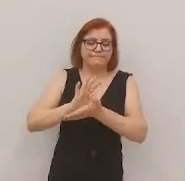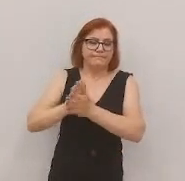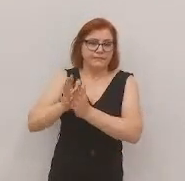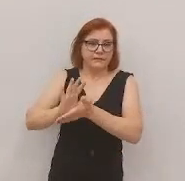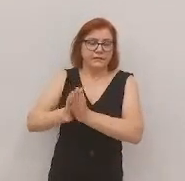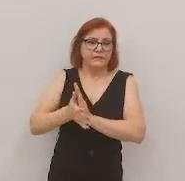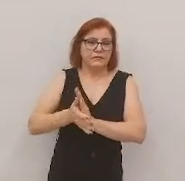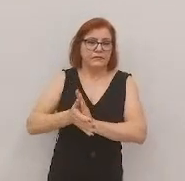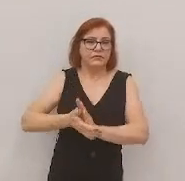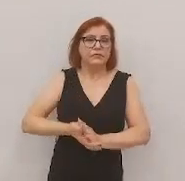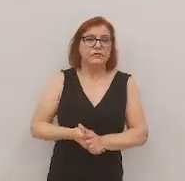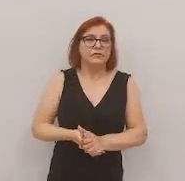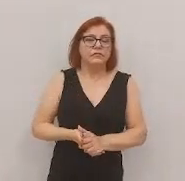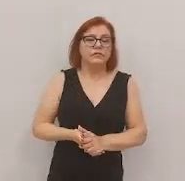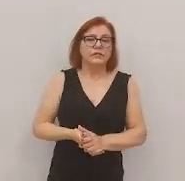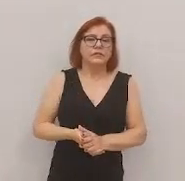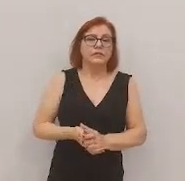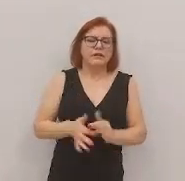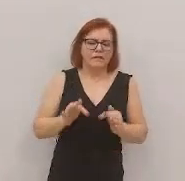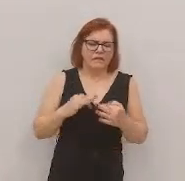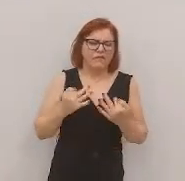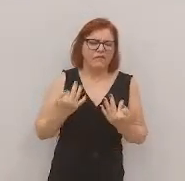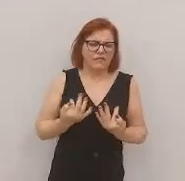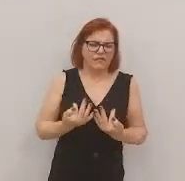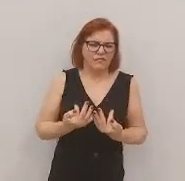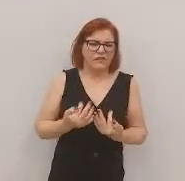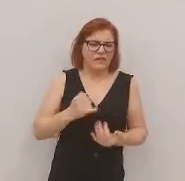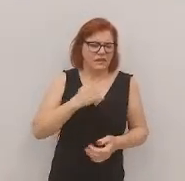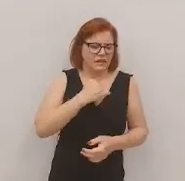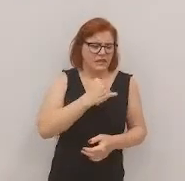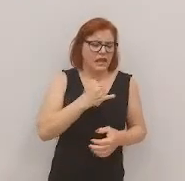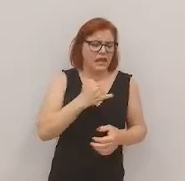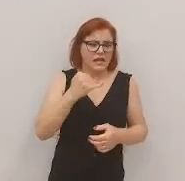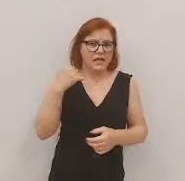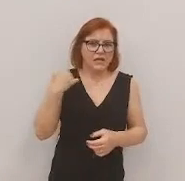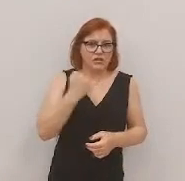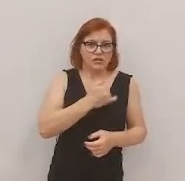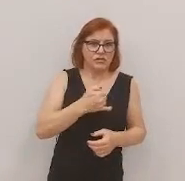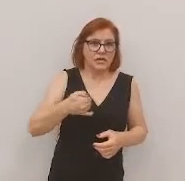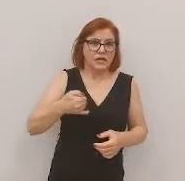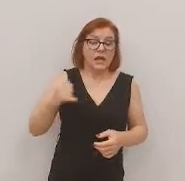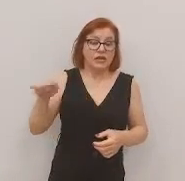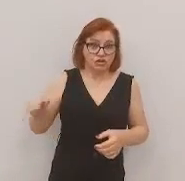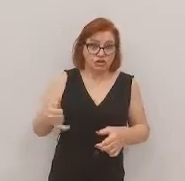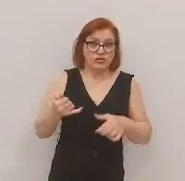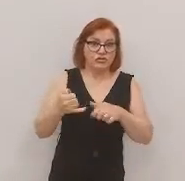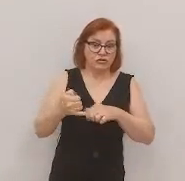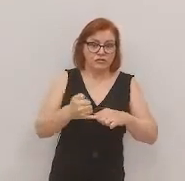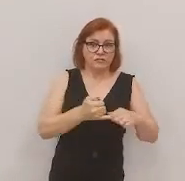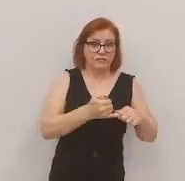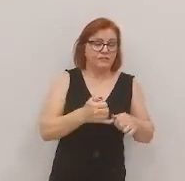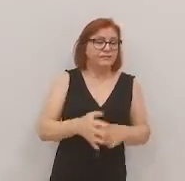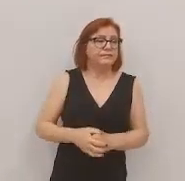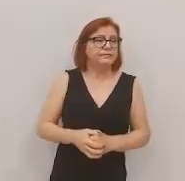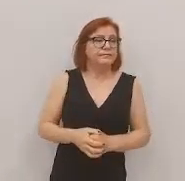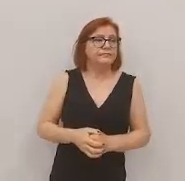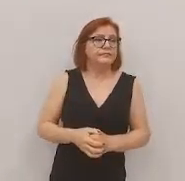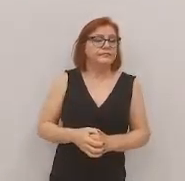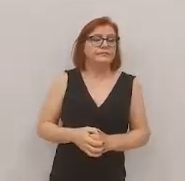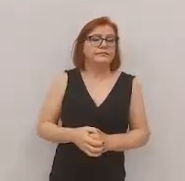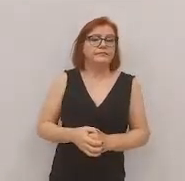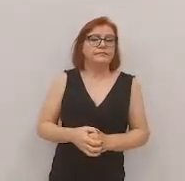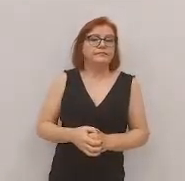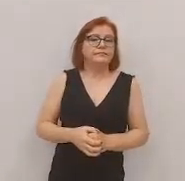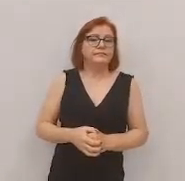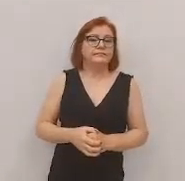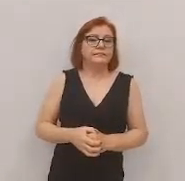a Jó. Mostrar que aquilo que estava no coração de Jó, né, não era o tesouro,